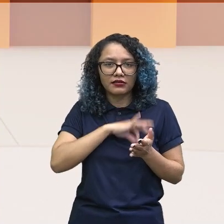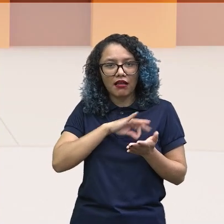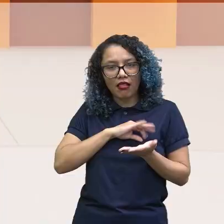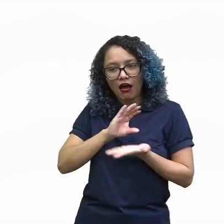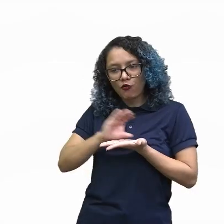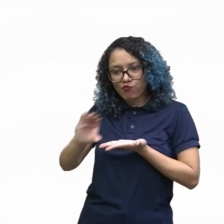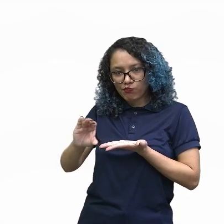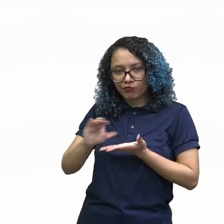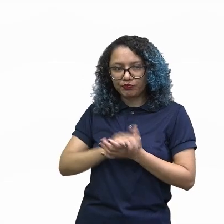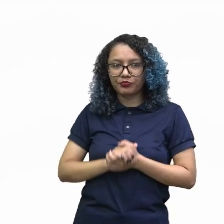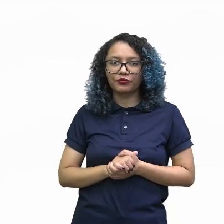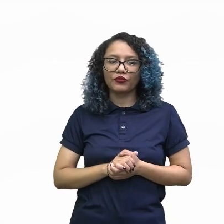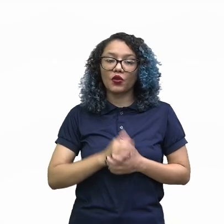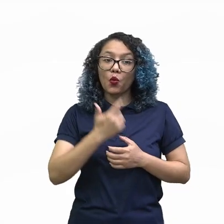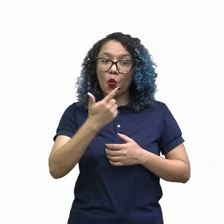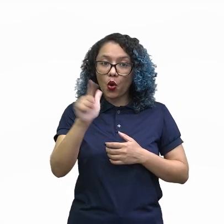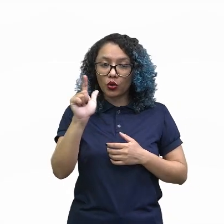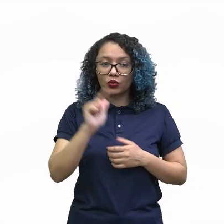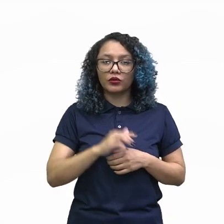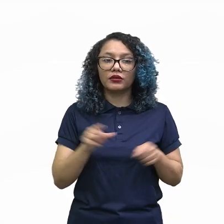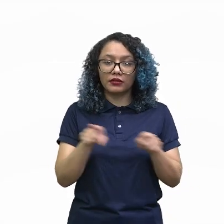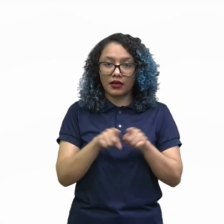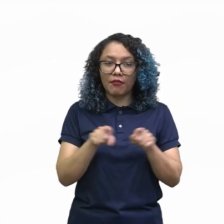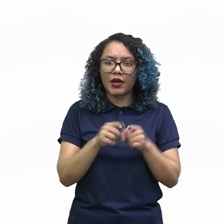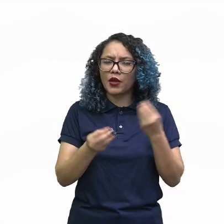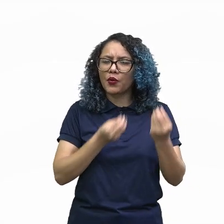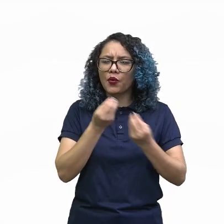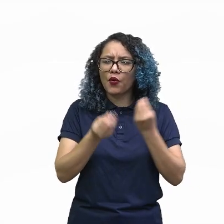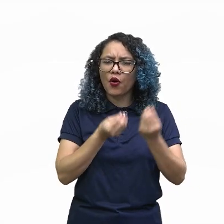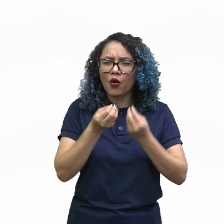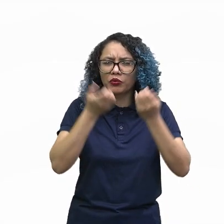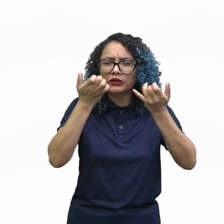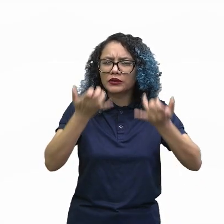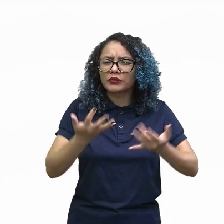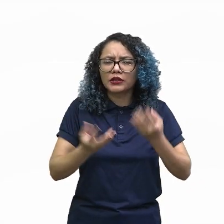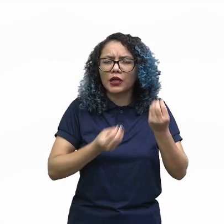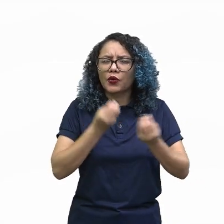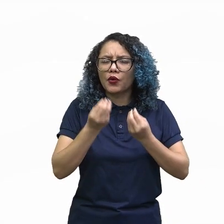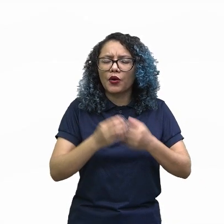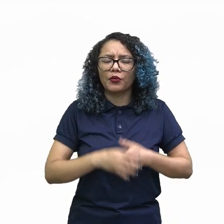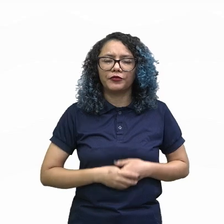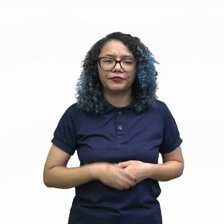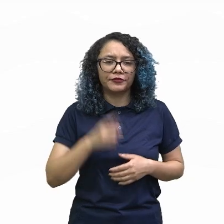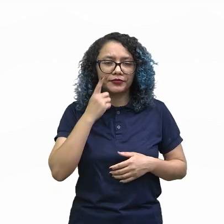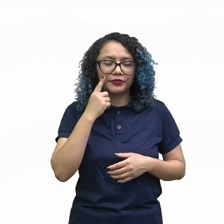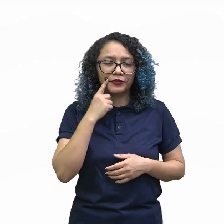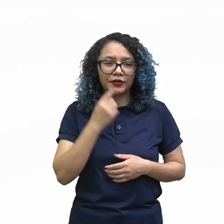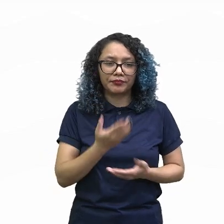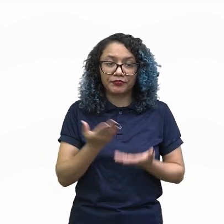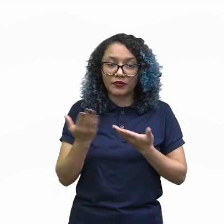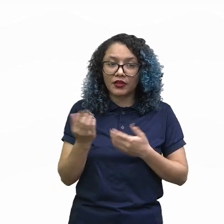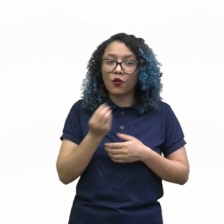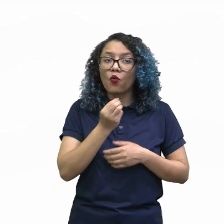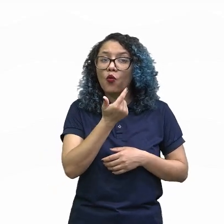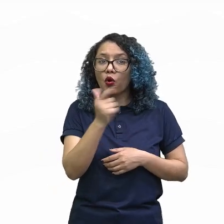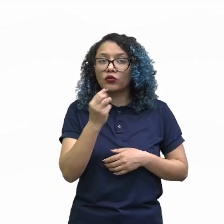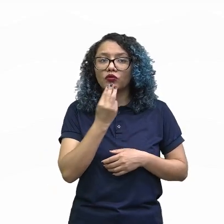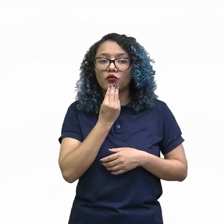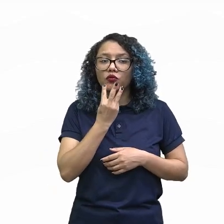mais um sociólogo, como é que o sociólogo vê também essa questão de classe, né? Tem diferença, tem divergências. Então, para Max